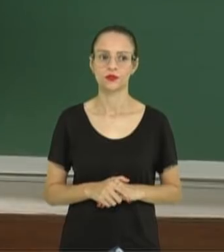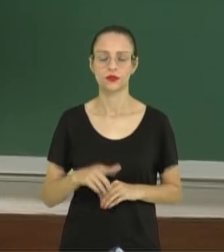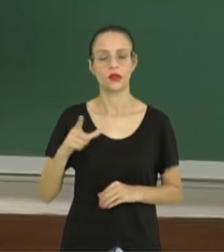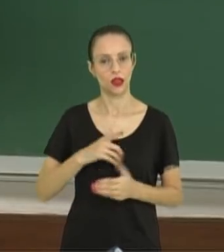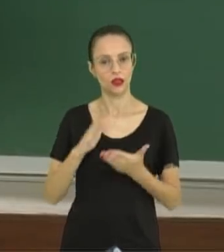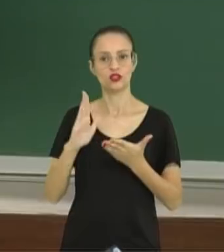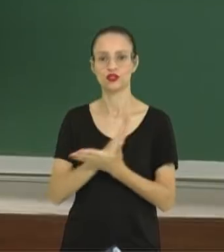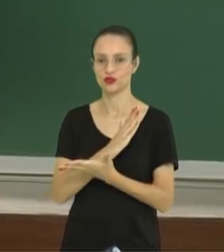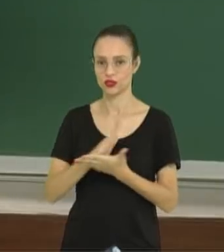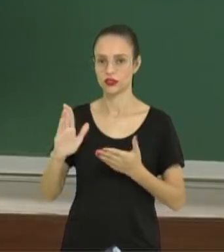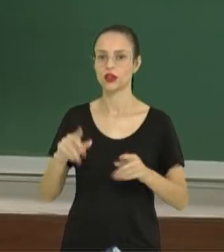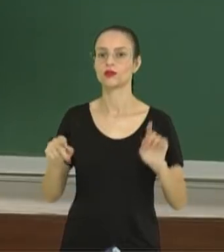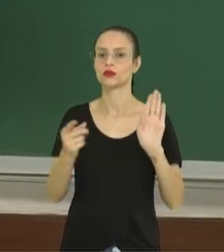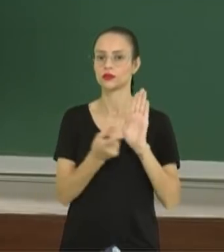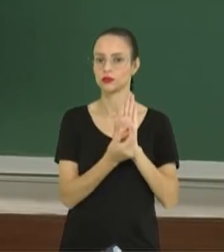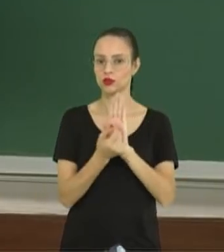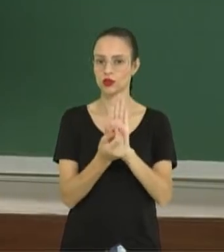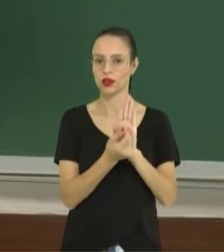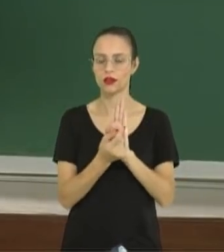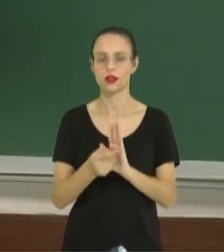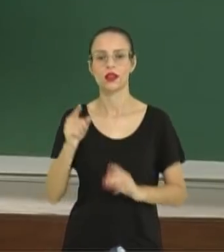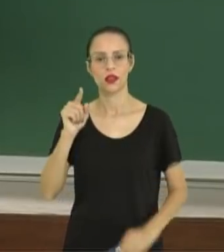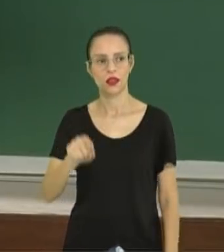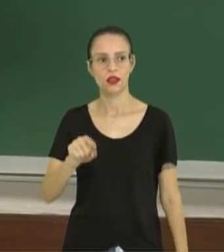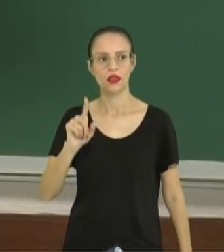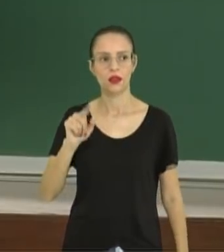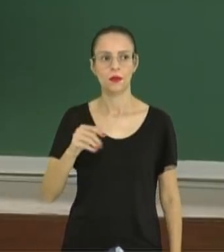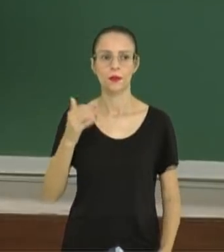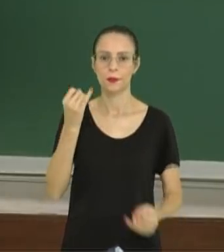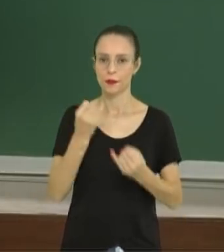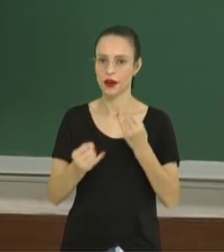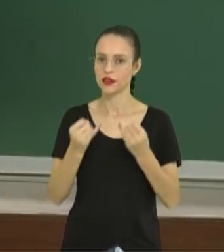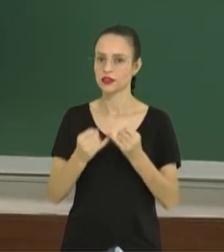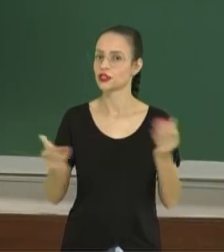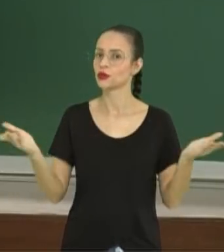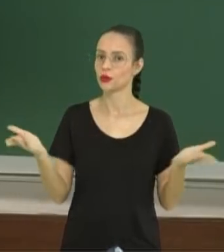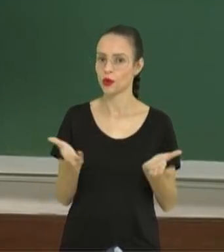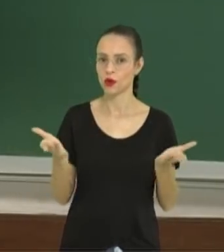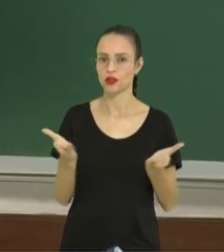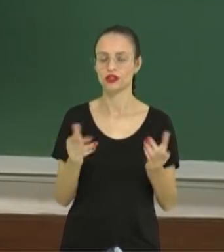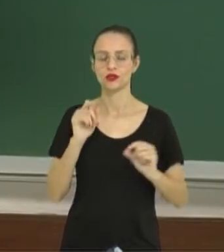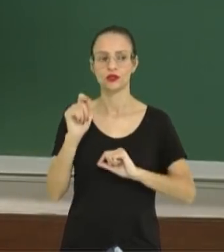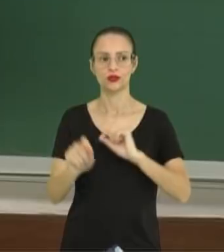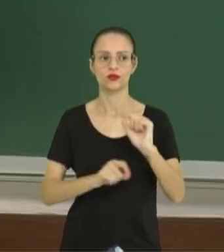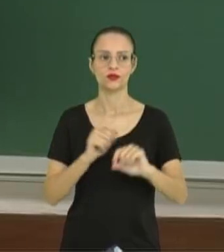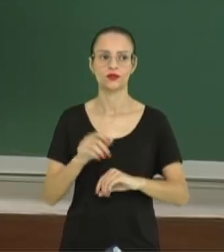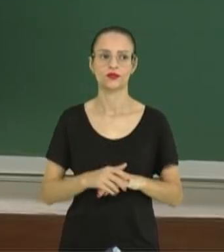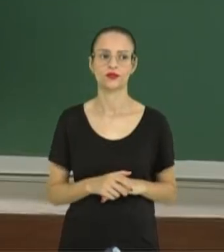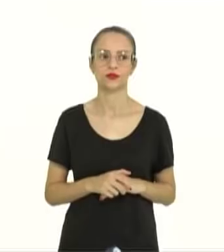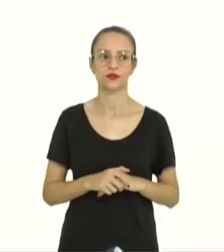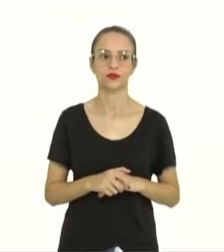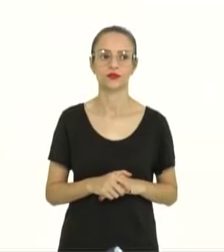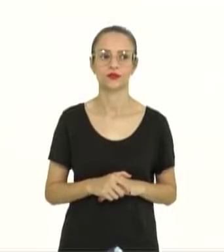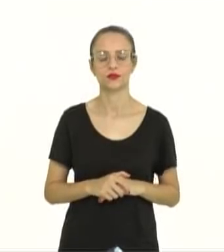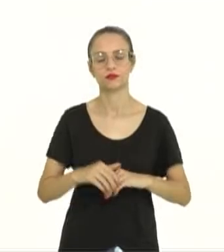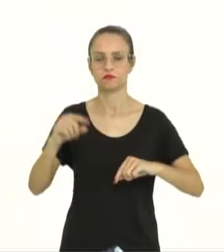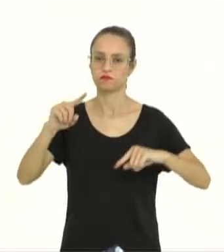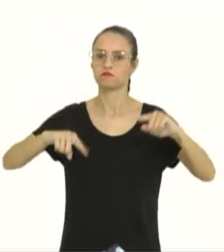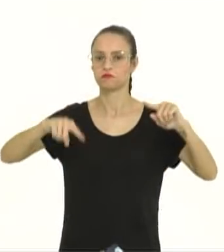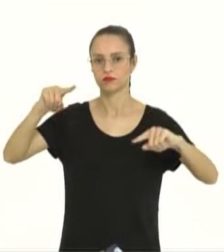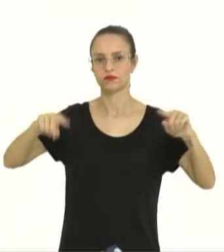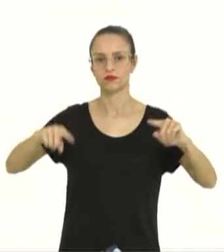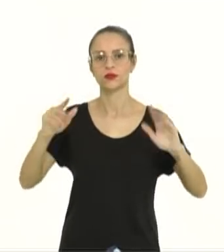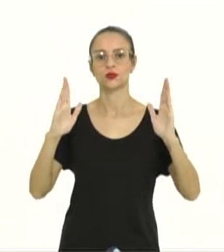Tínhamos divisões também na classe burguesa, né? Essa divisão é até muito parecida com o que nós temos hoje, né? Guardadas as devidas proporções aí de